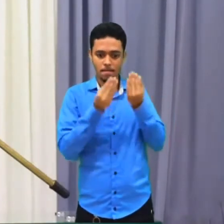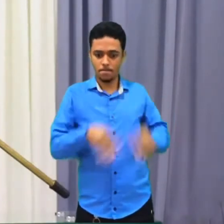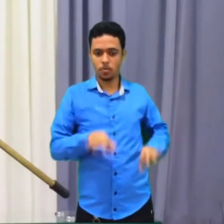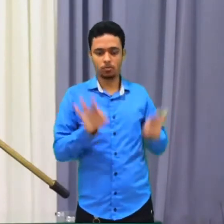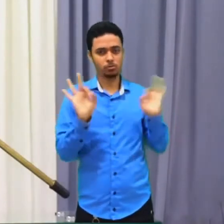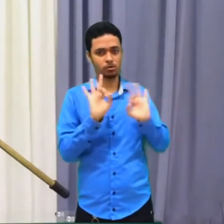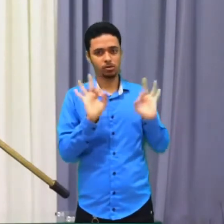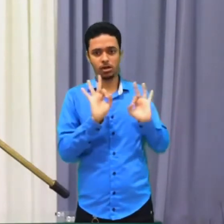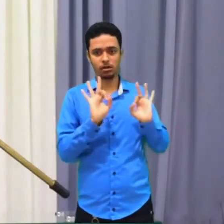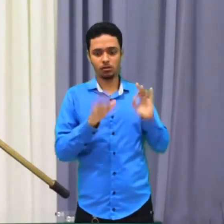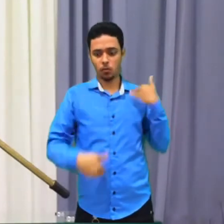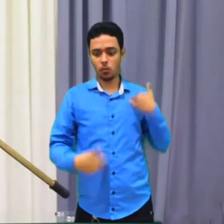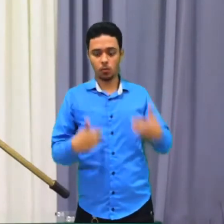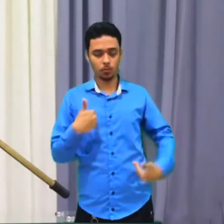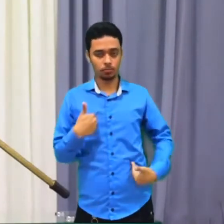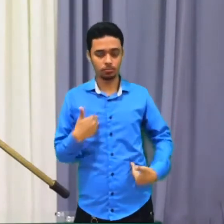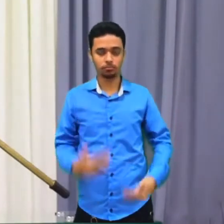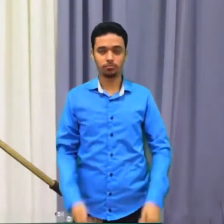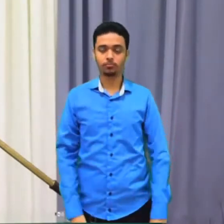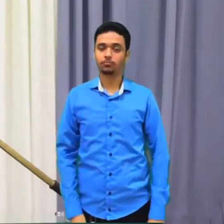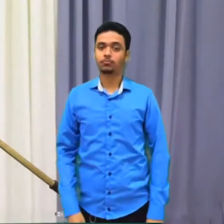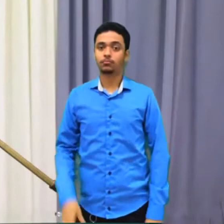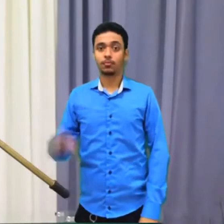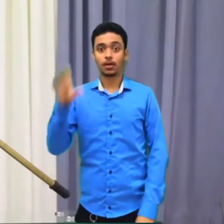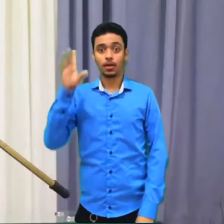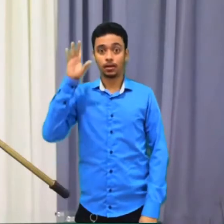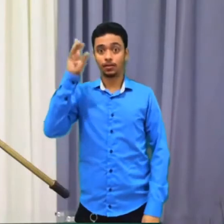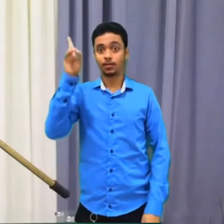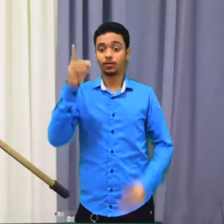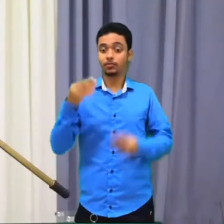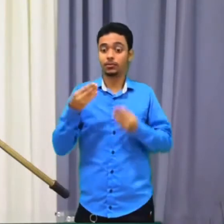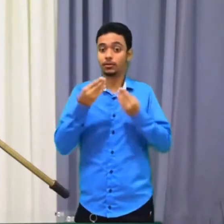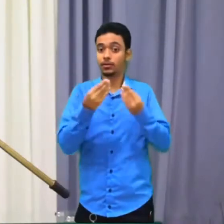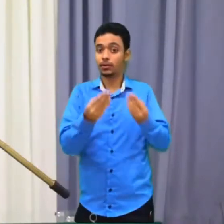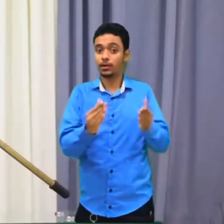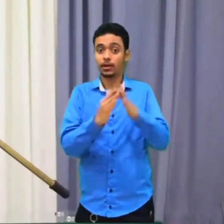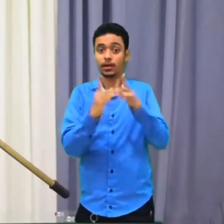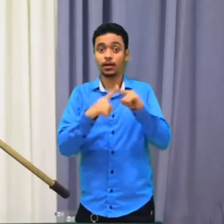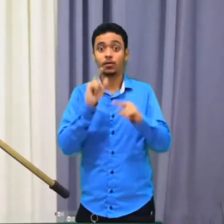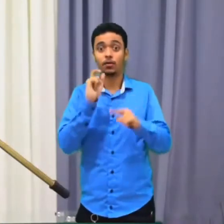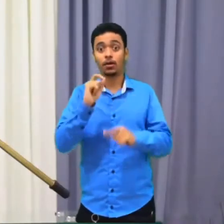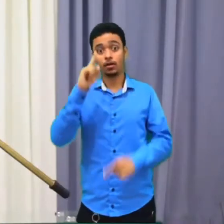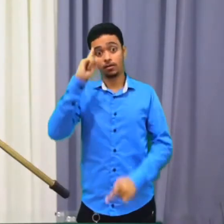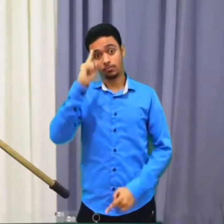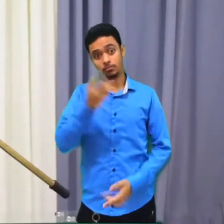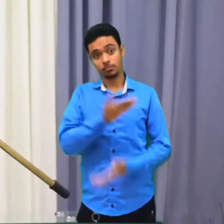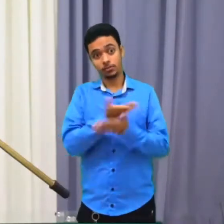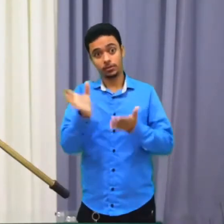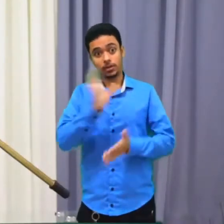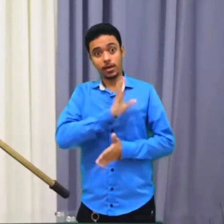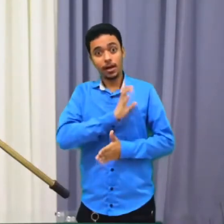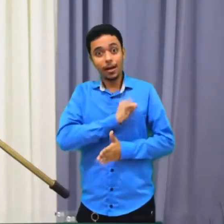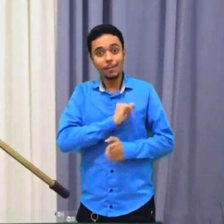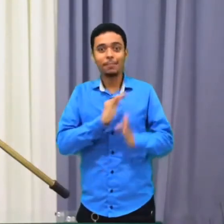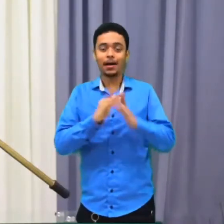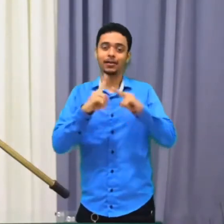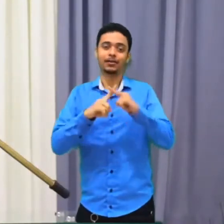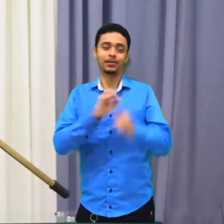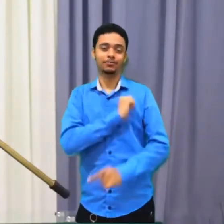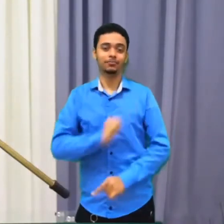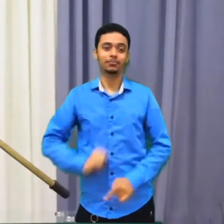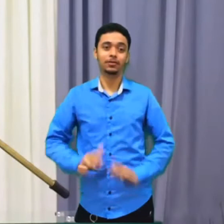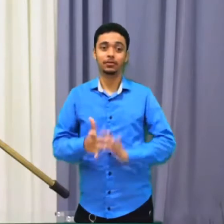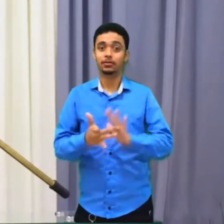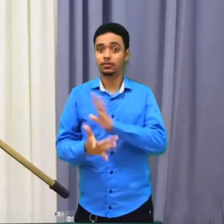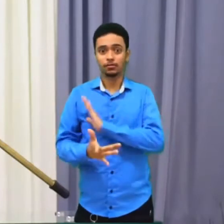algum. O Senhor tem dado à sua igreja autoridade. Querida igreja do Senhor Jesus Cristo,